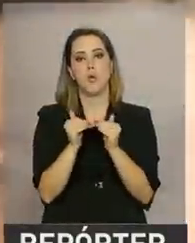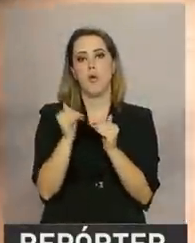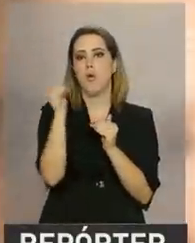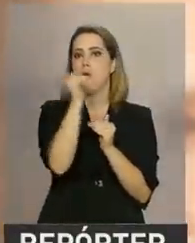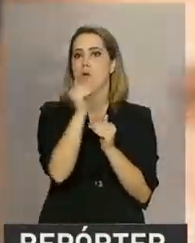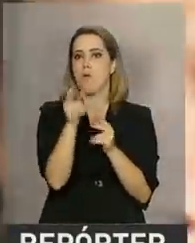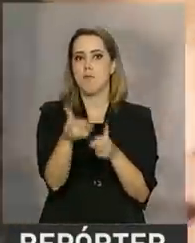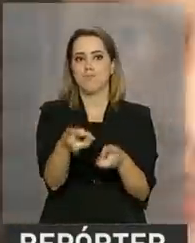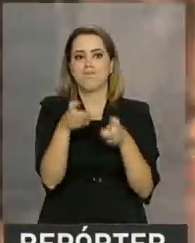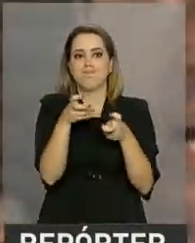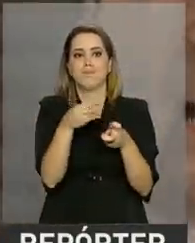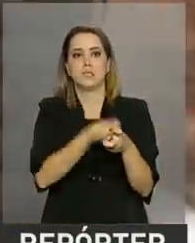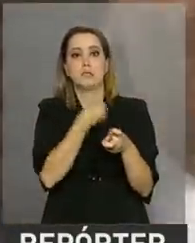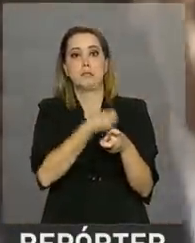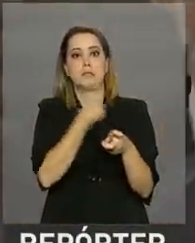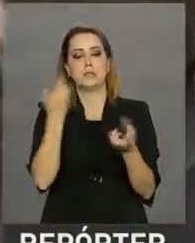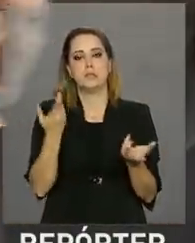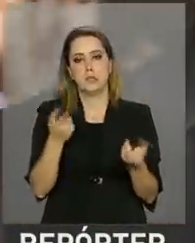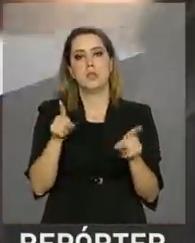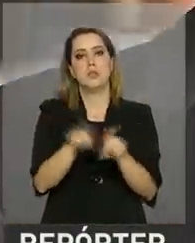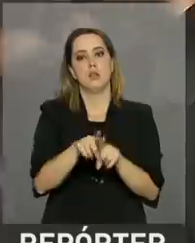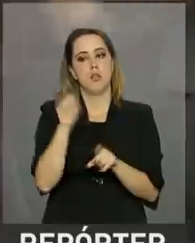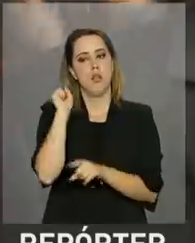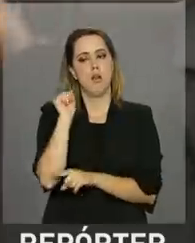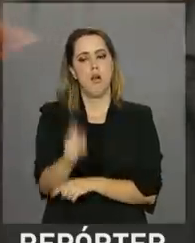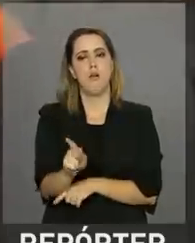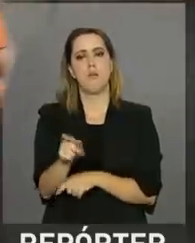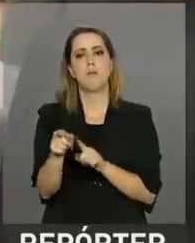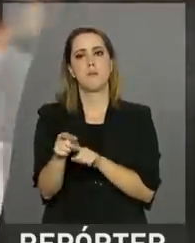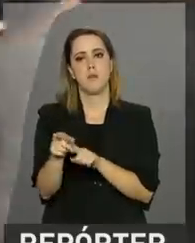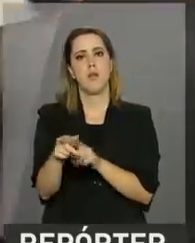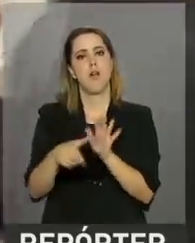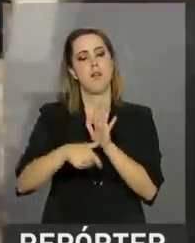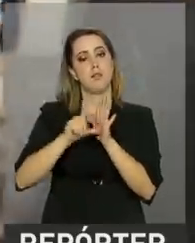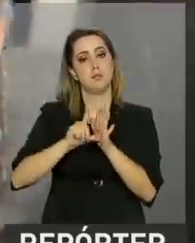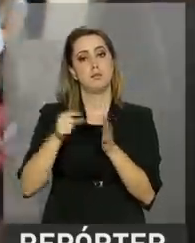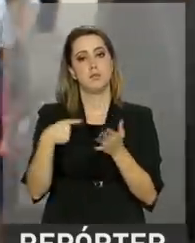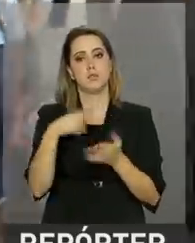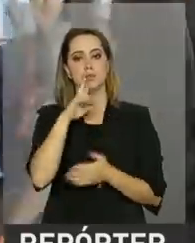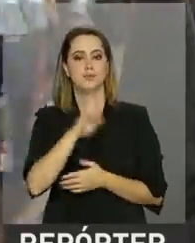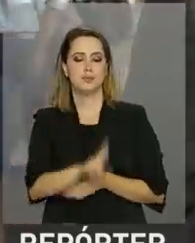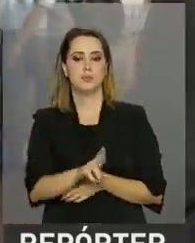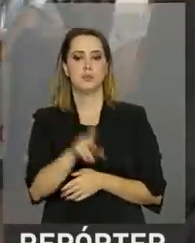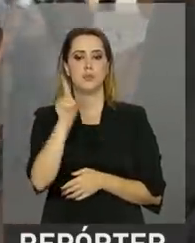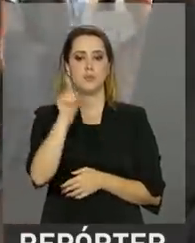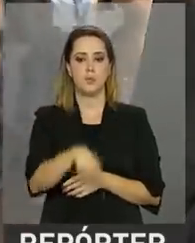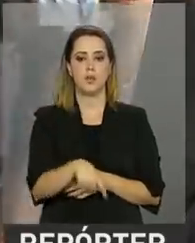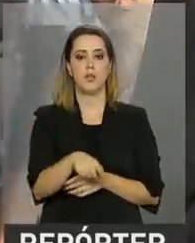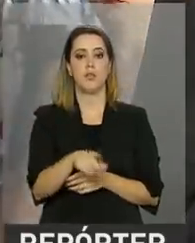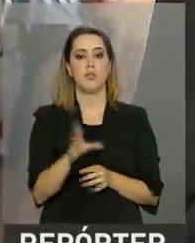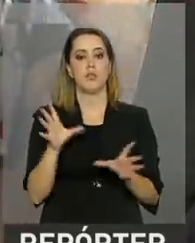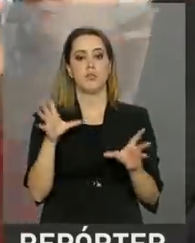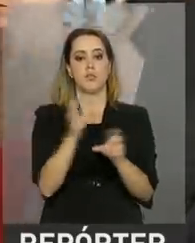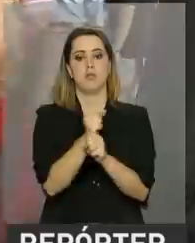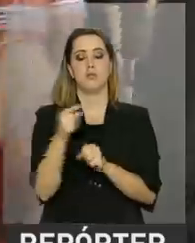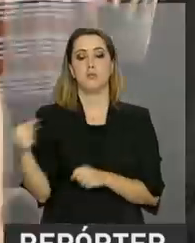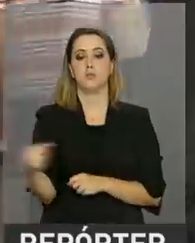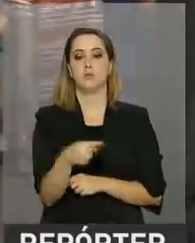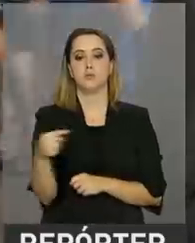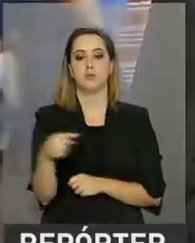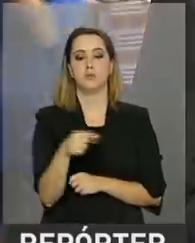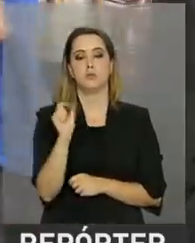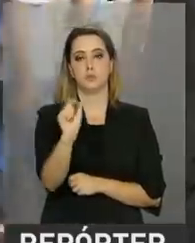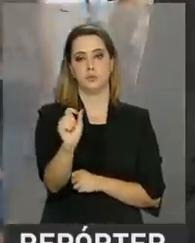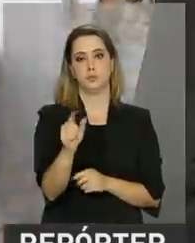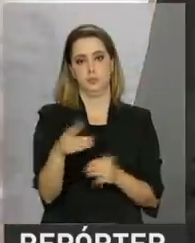da expectativa de vida e uma aposentadoria precoce, o resultado é um saldo negativo na Previdência